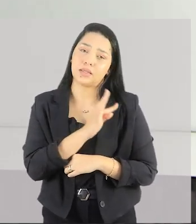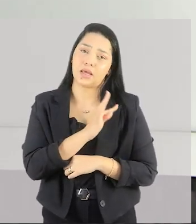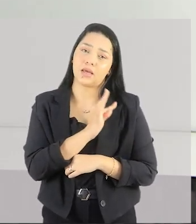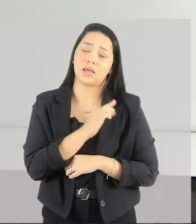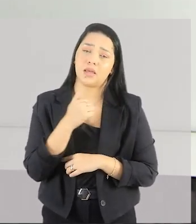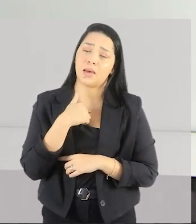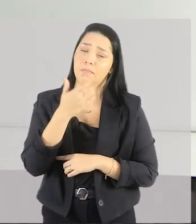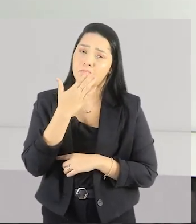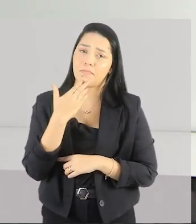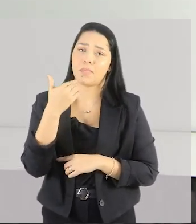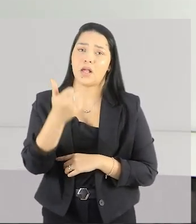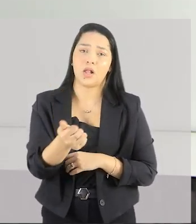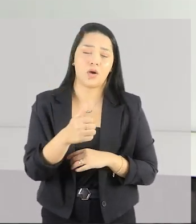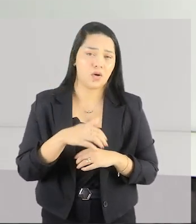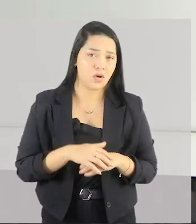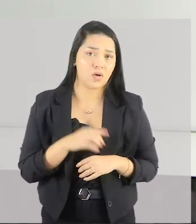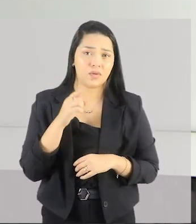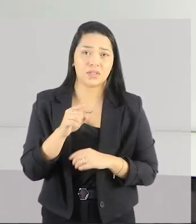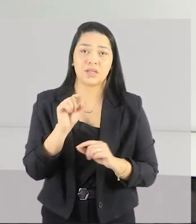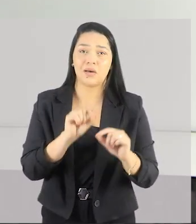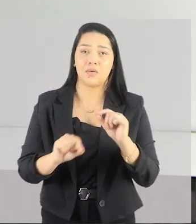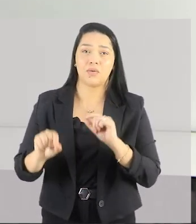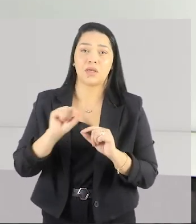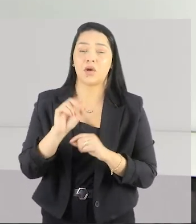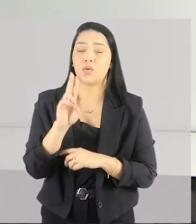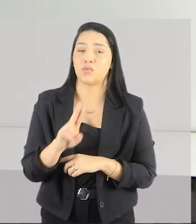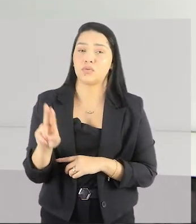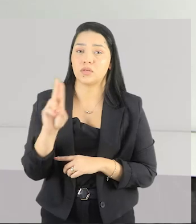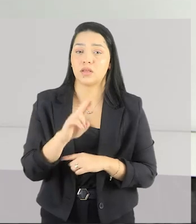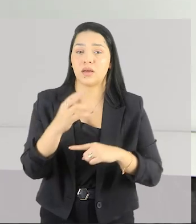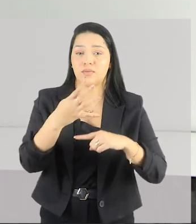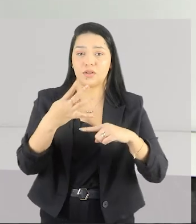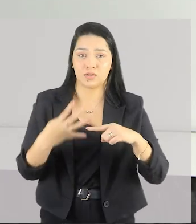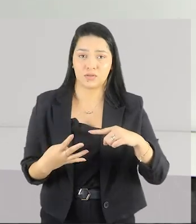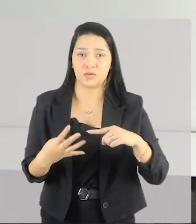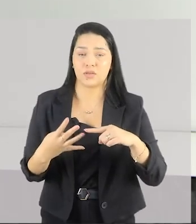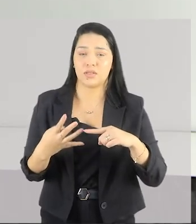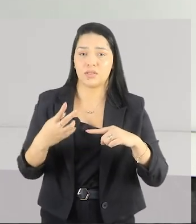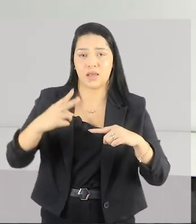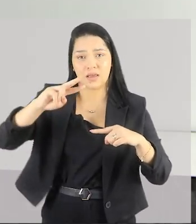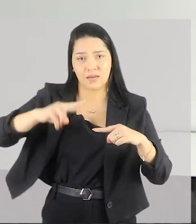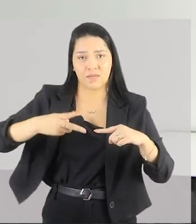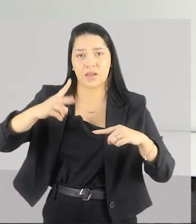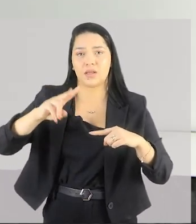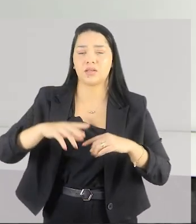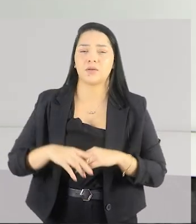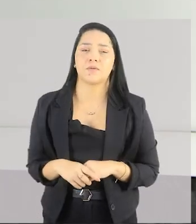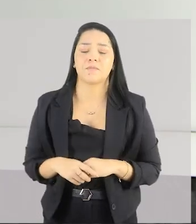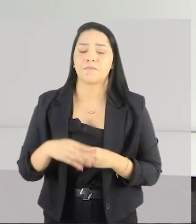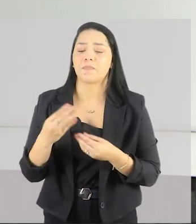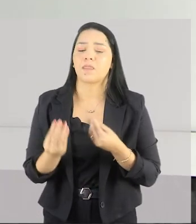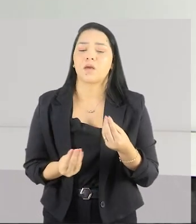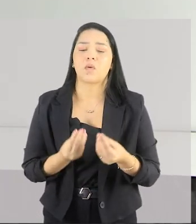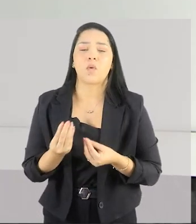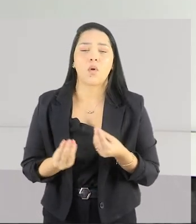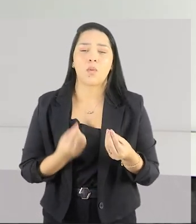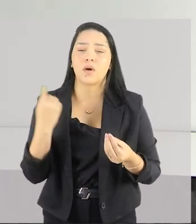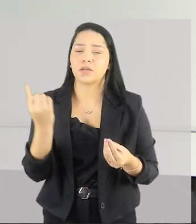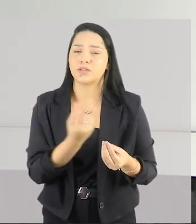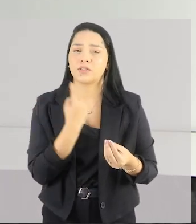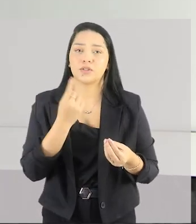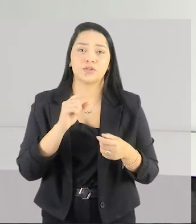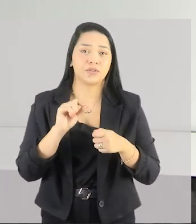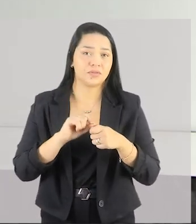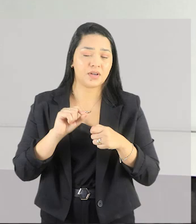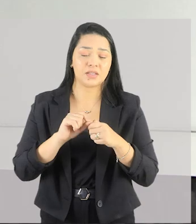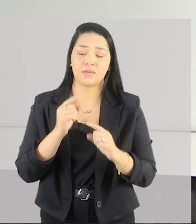mais apropriada, tá? É você colocar agora utilizando frações equivalentes, tá? Professor, como é que nós